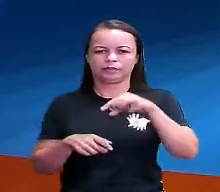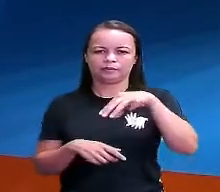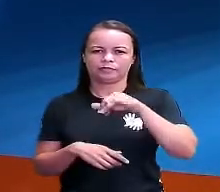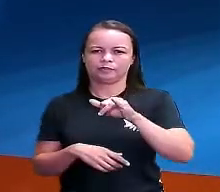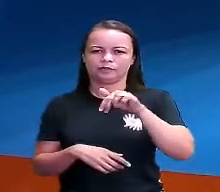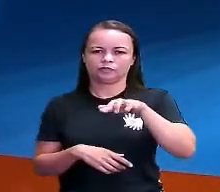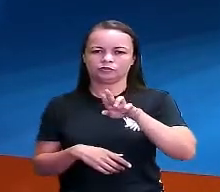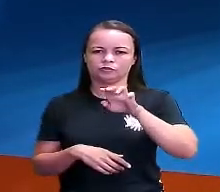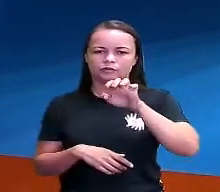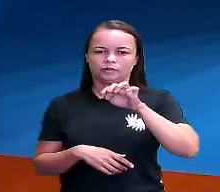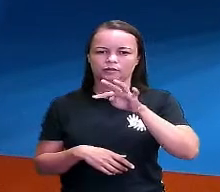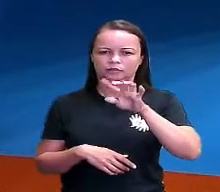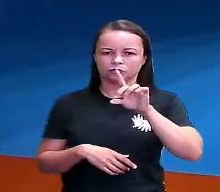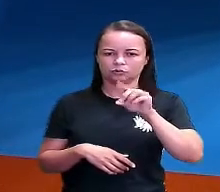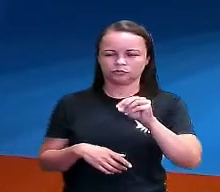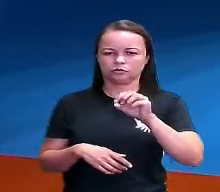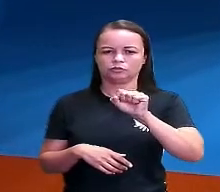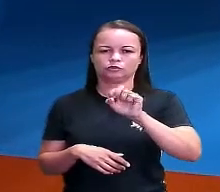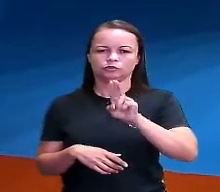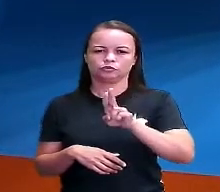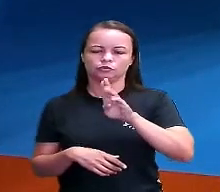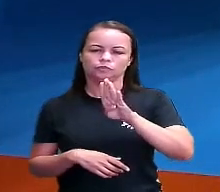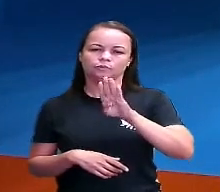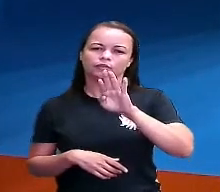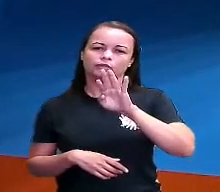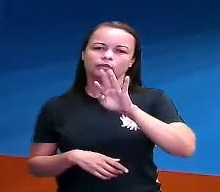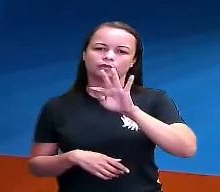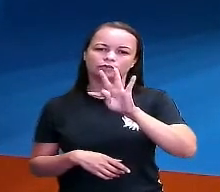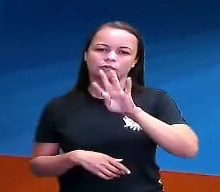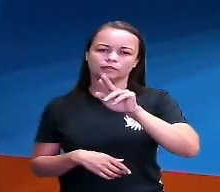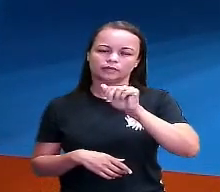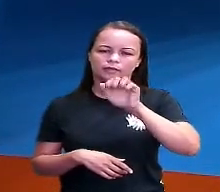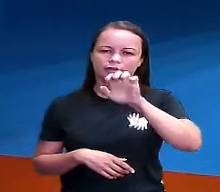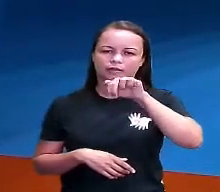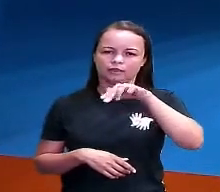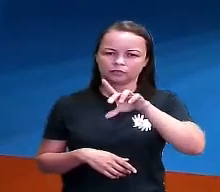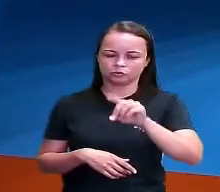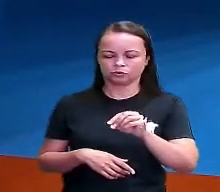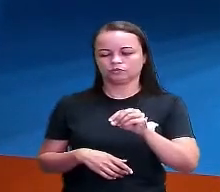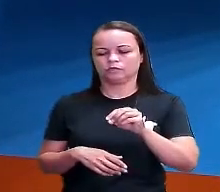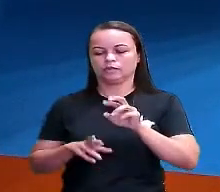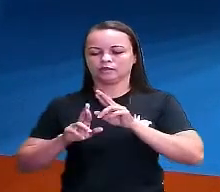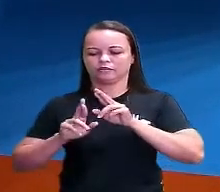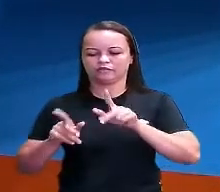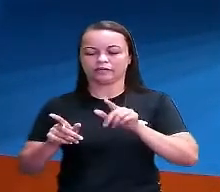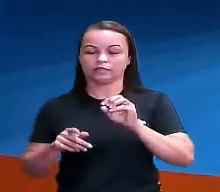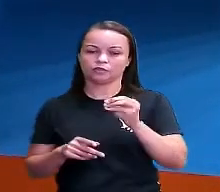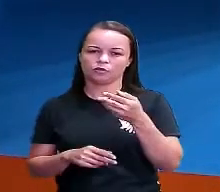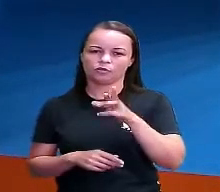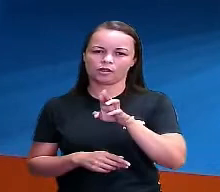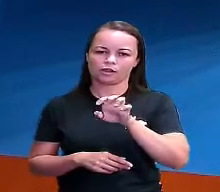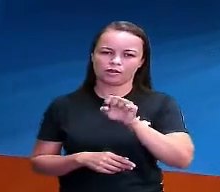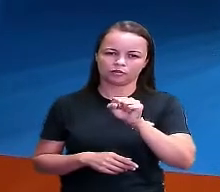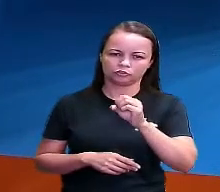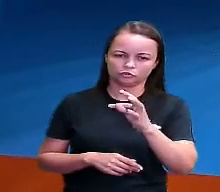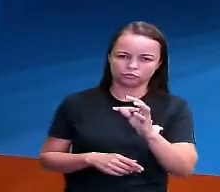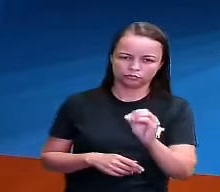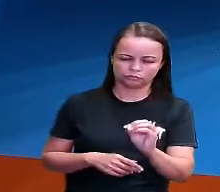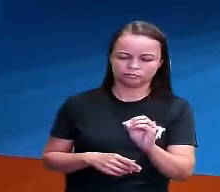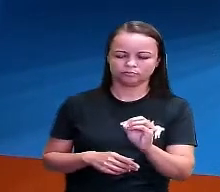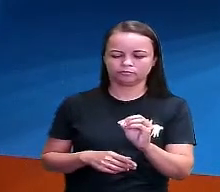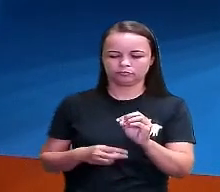Minuendo, subtraindo, diferença ou resto. Tá certo, gente? Não esqueça,